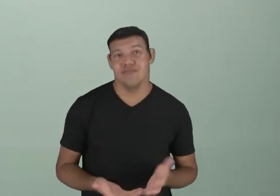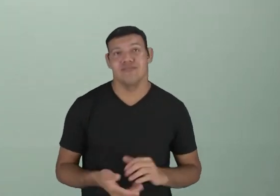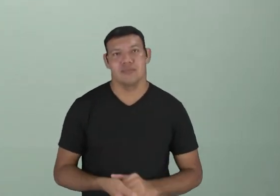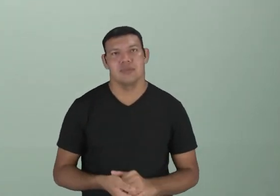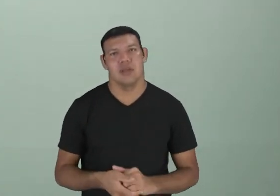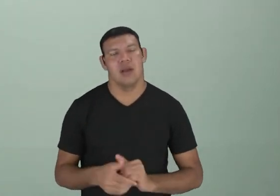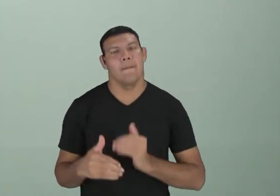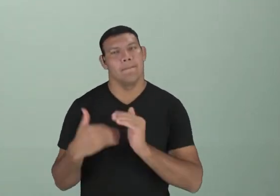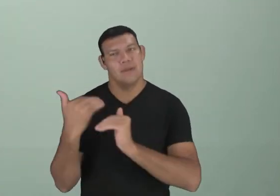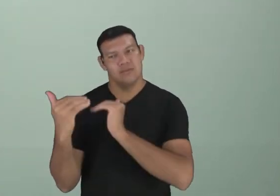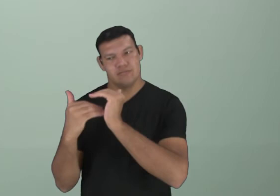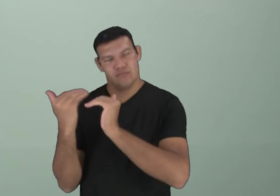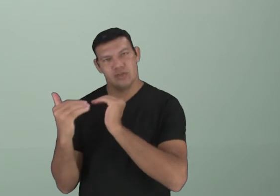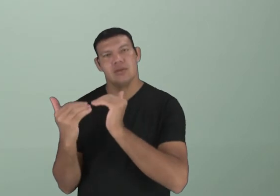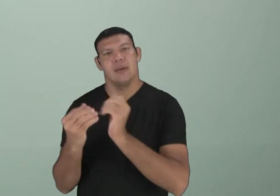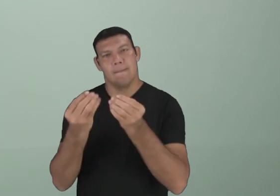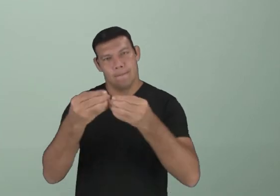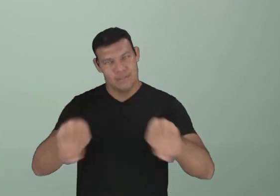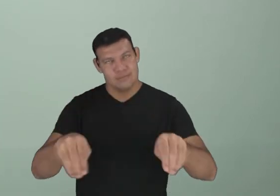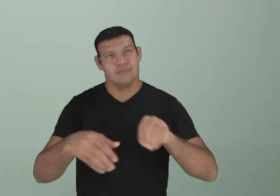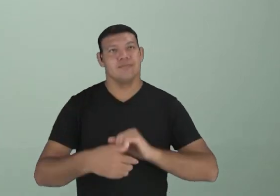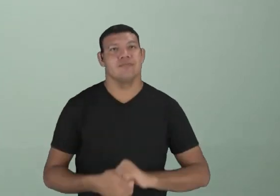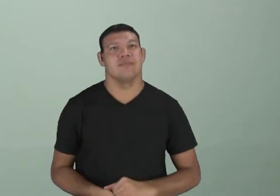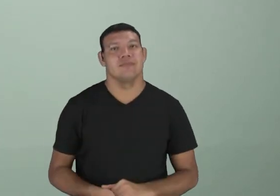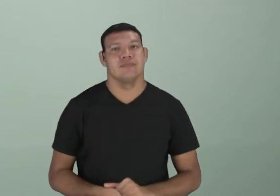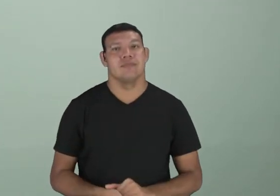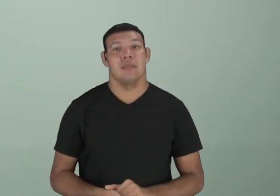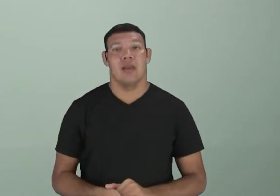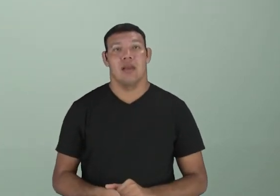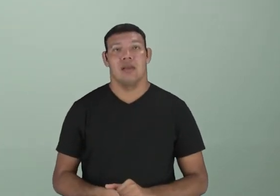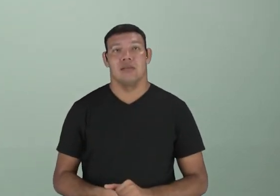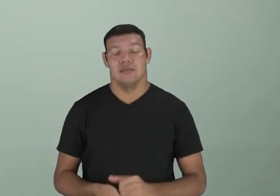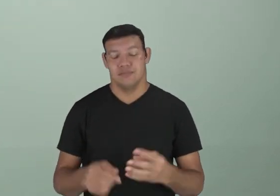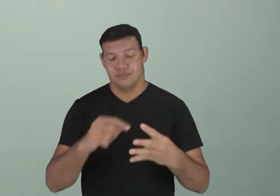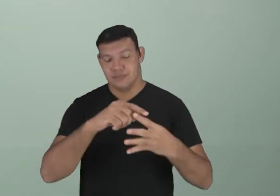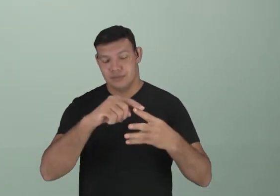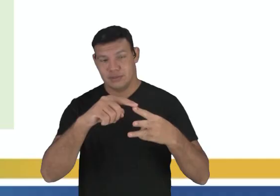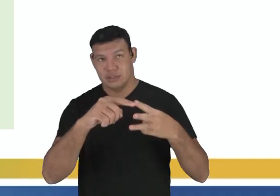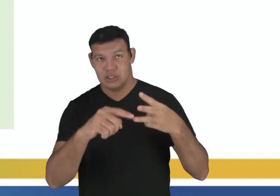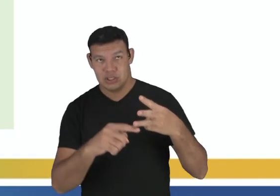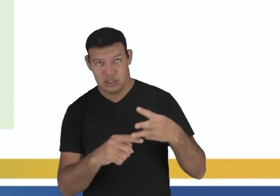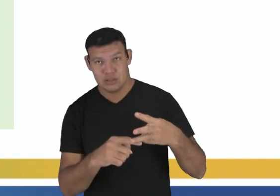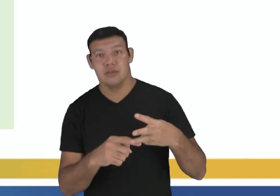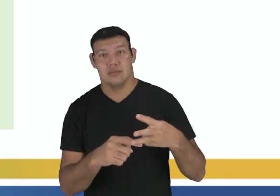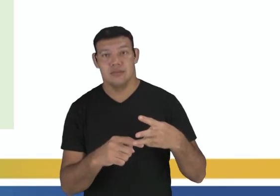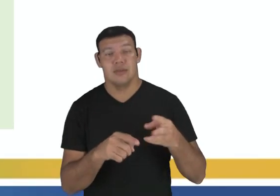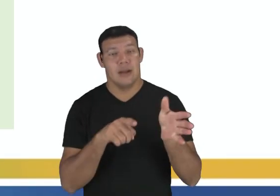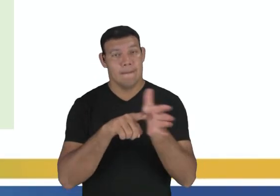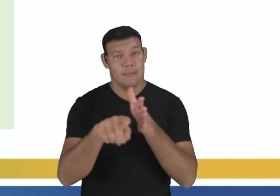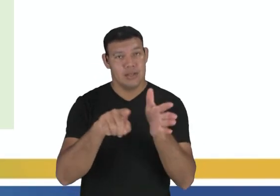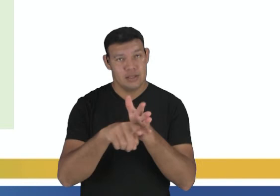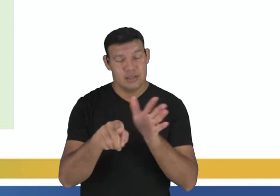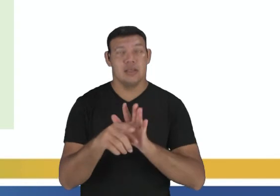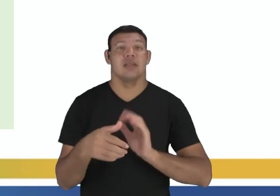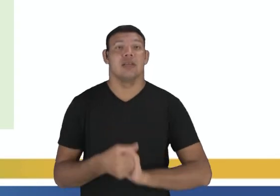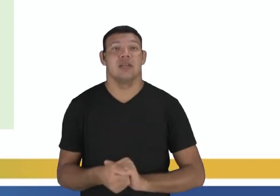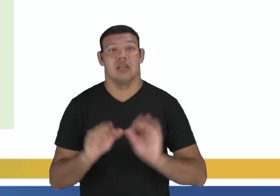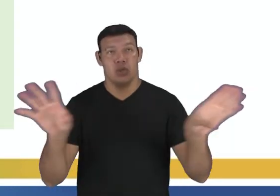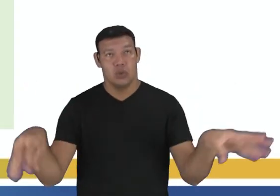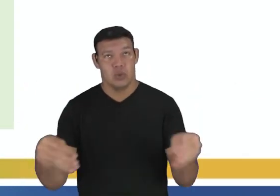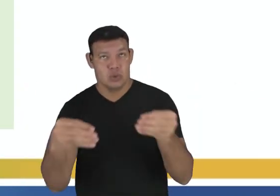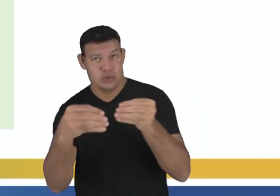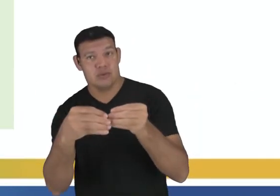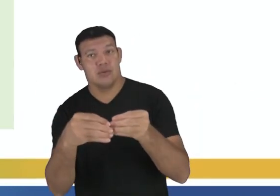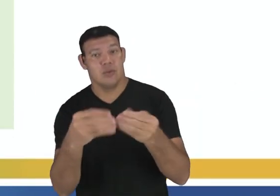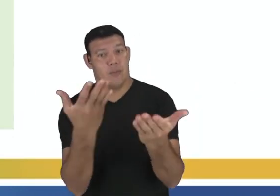bastante o desenvolvimento da criança de uma forma geral, tá bom? Temos ali 3 questões que vão resumir bem a nossa aula, tá bom? O